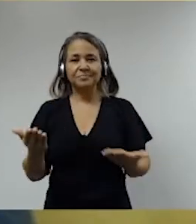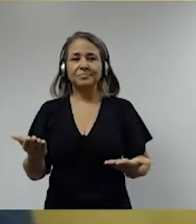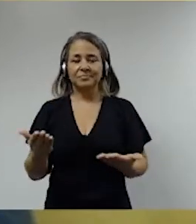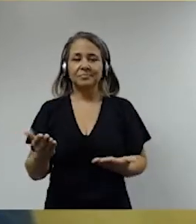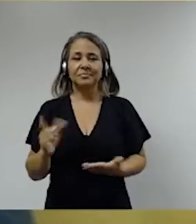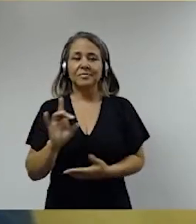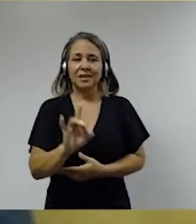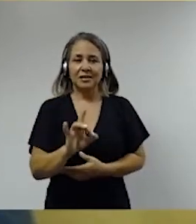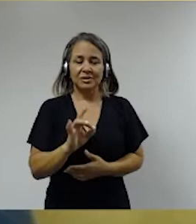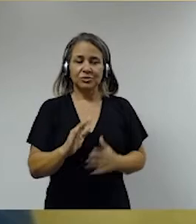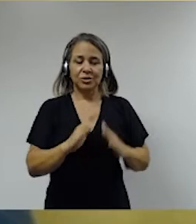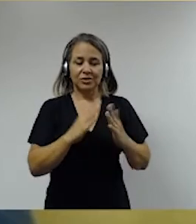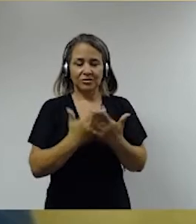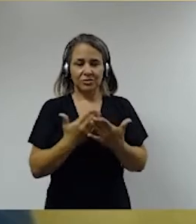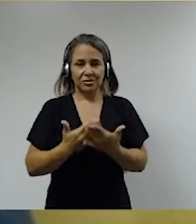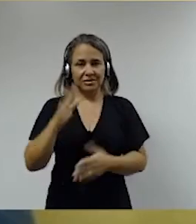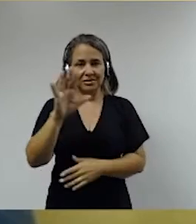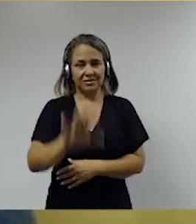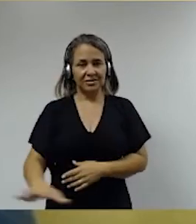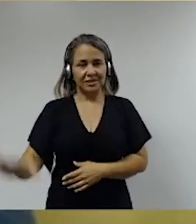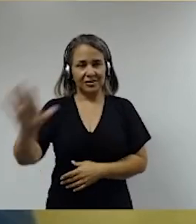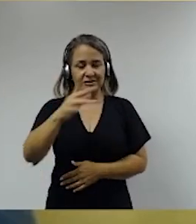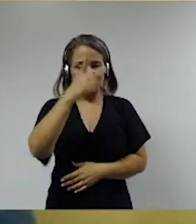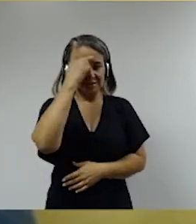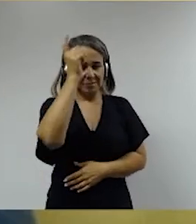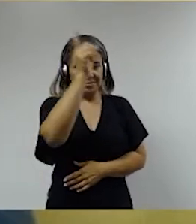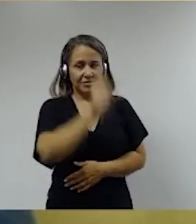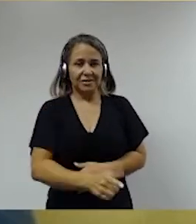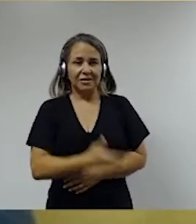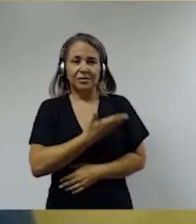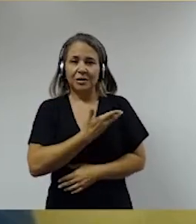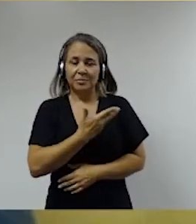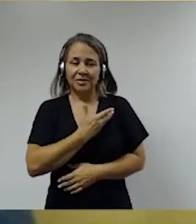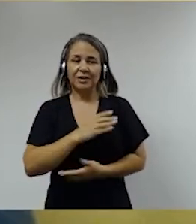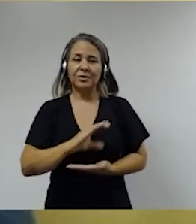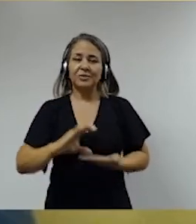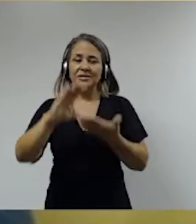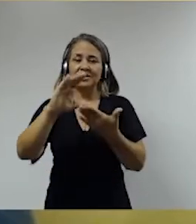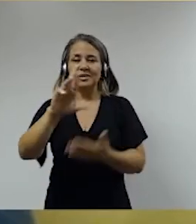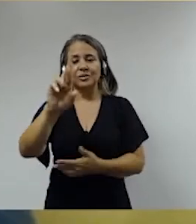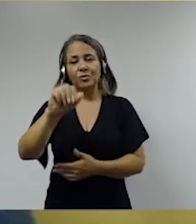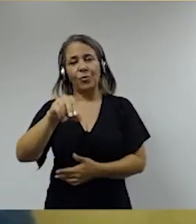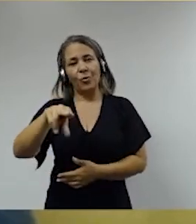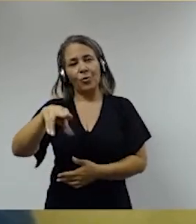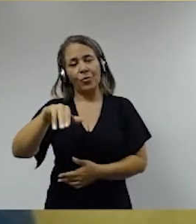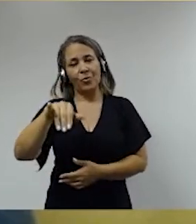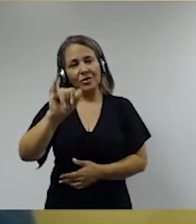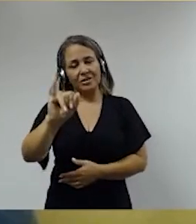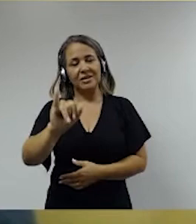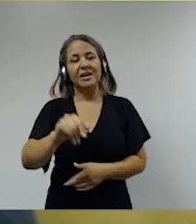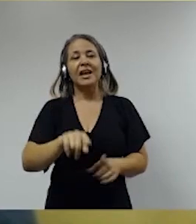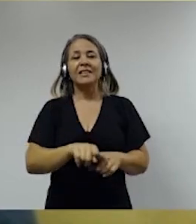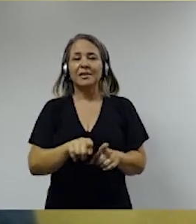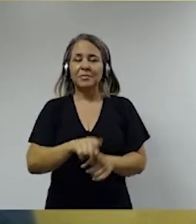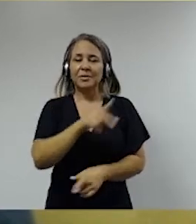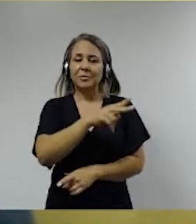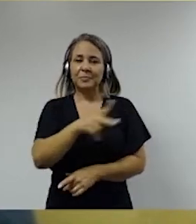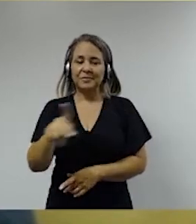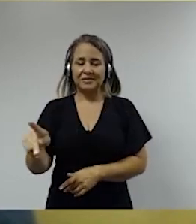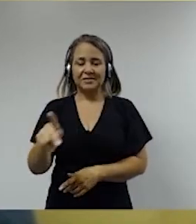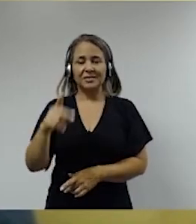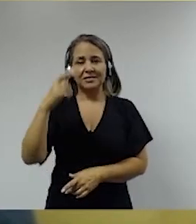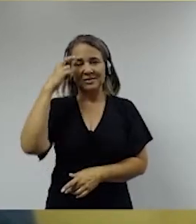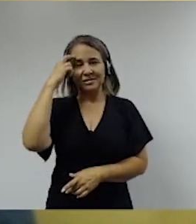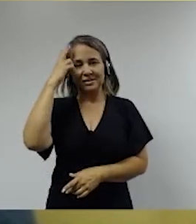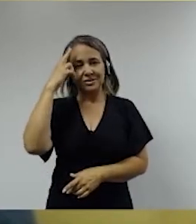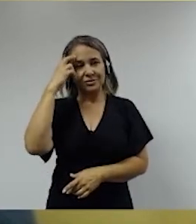não só da Escola Nacional, na pessoa do nosso amigo conselheiro Rony Duarte, nosso presidente Felipe Santa Cruz, nosso